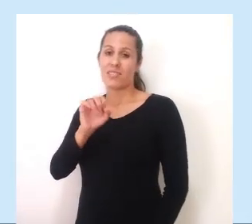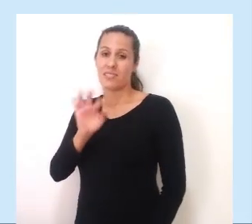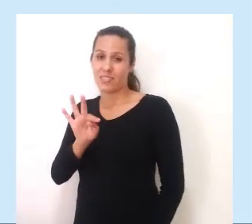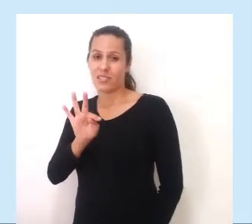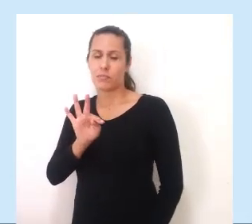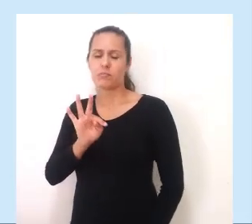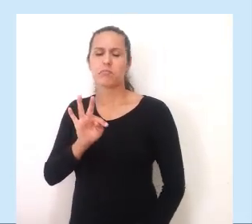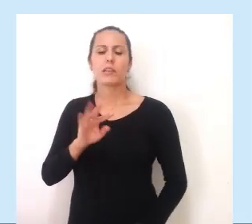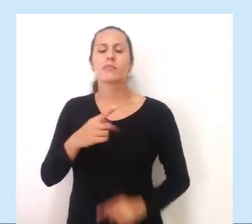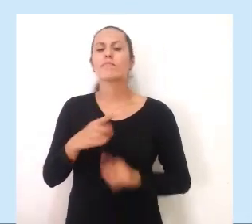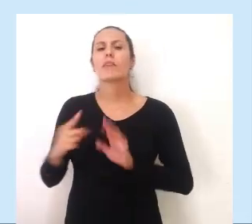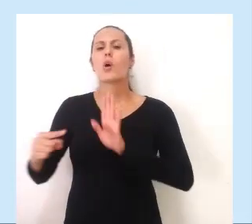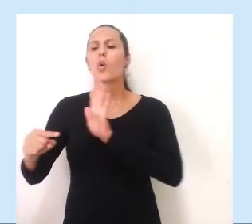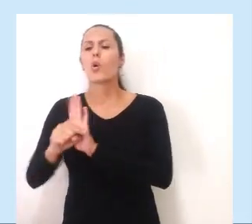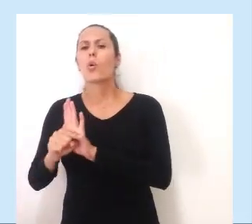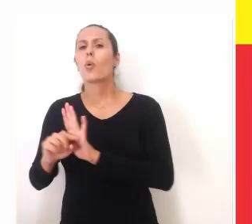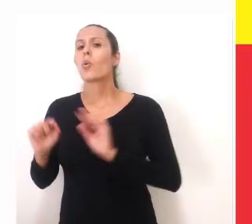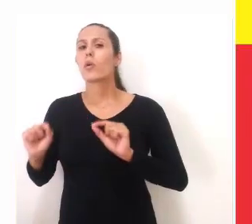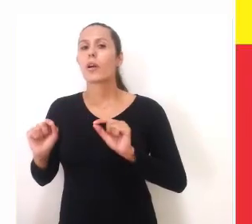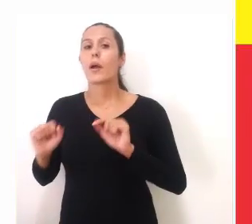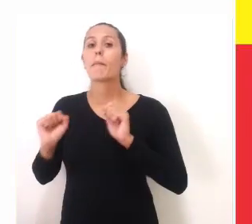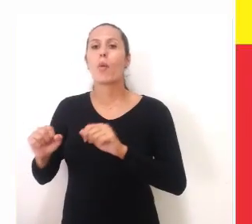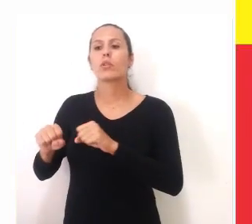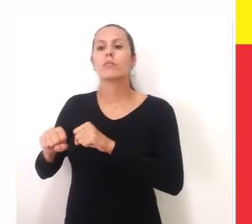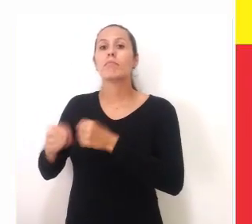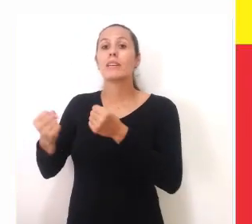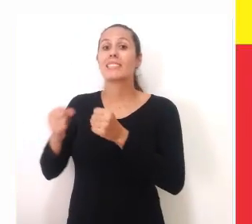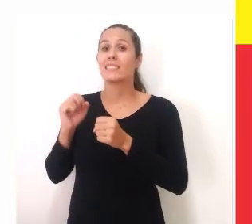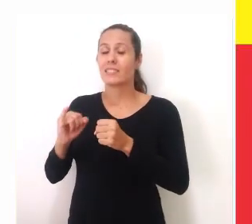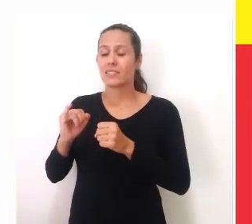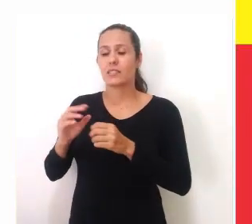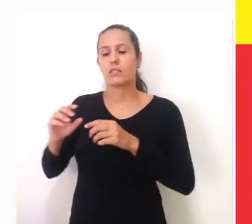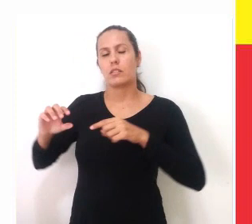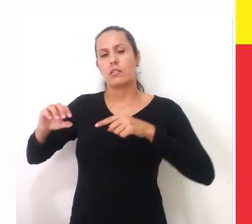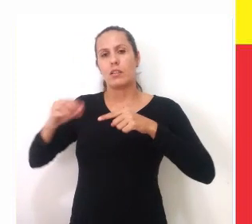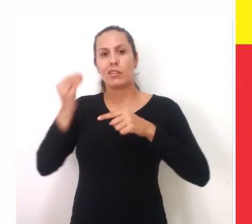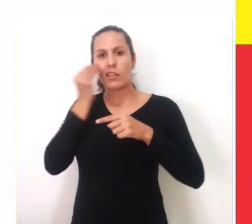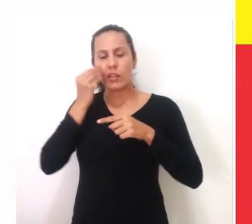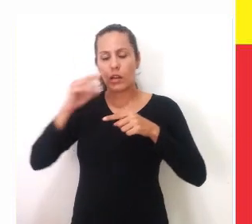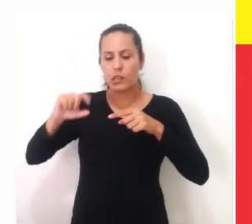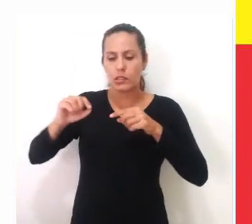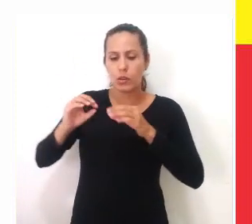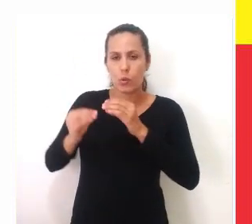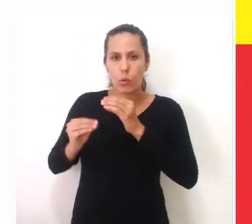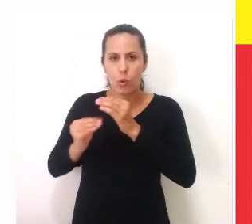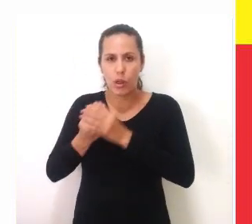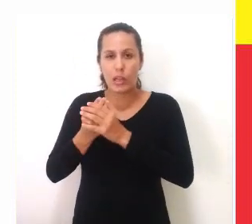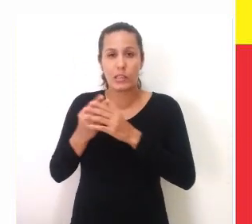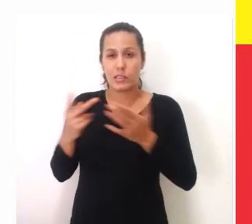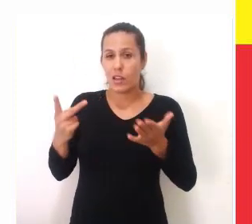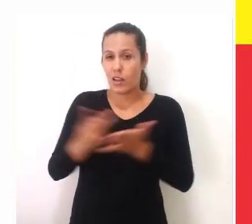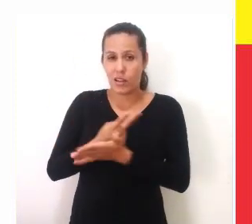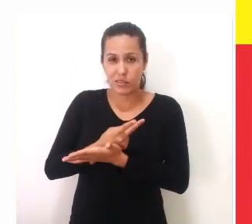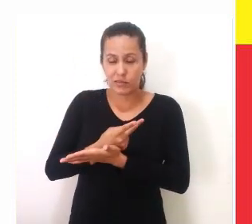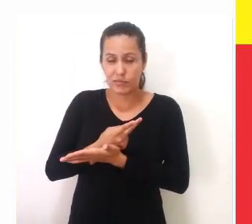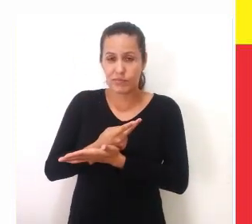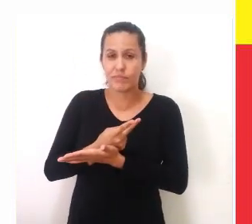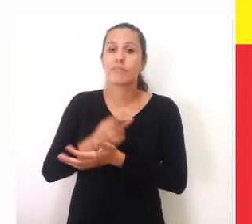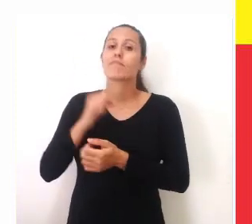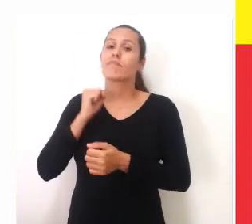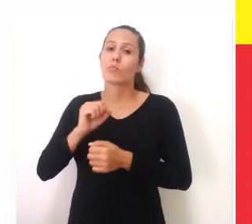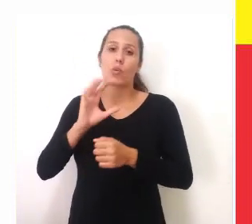ISTs, ok? Quais são as desvantagens? As desvantagens é justamente a ruptura. Se ele for